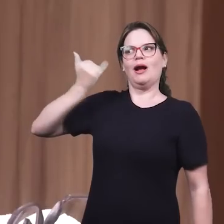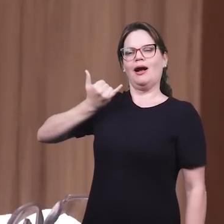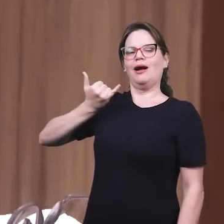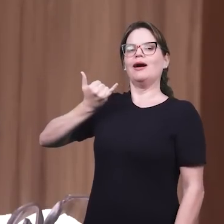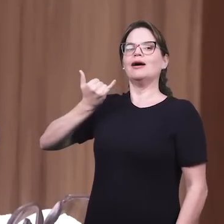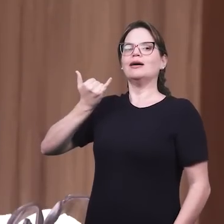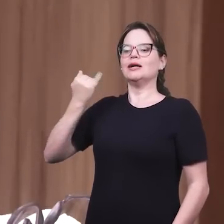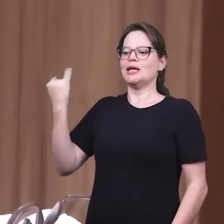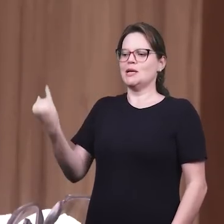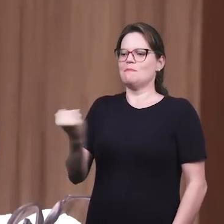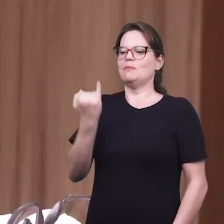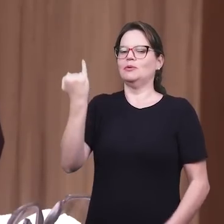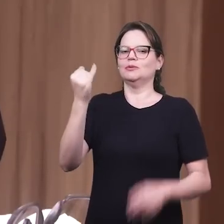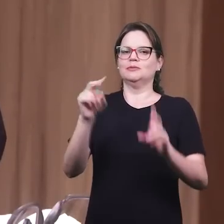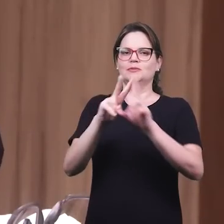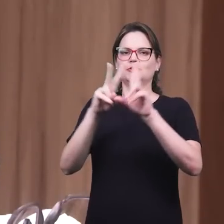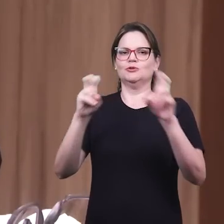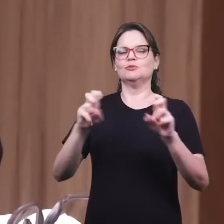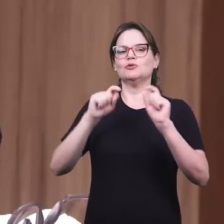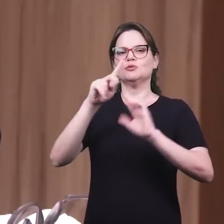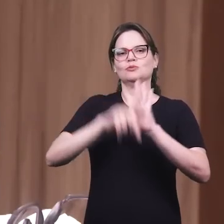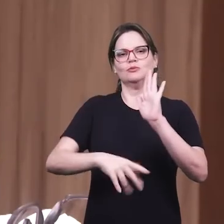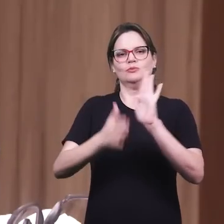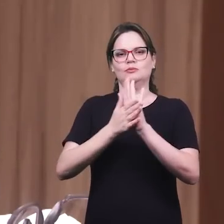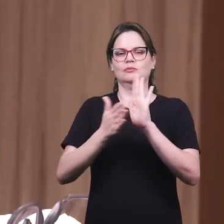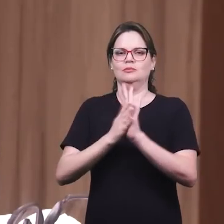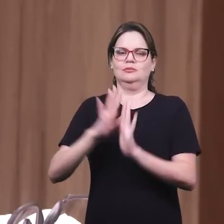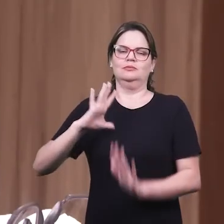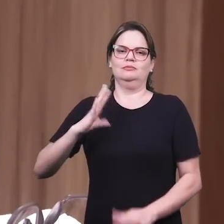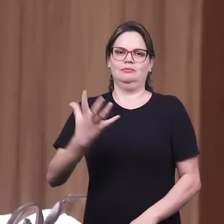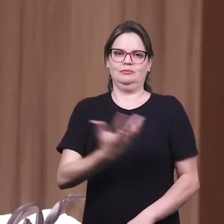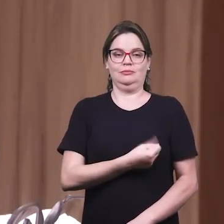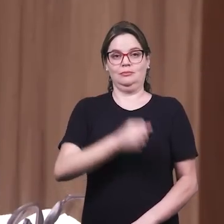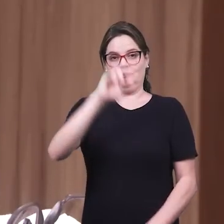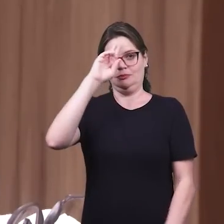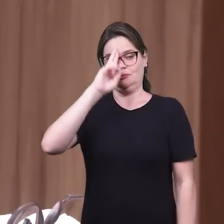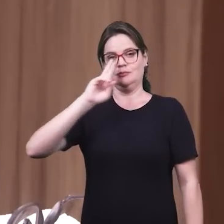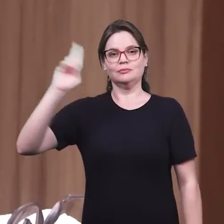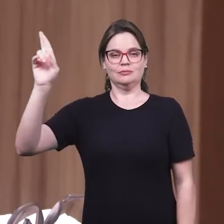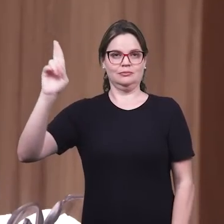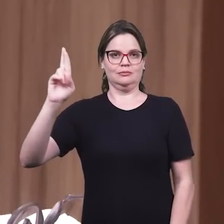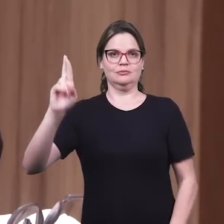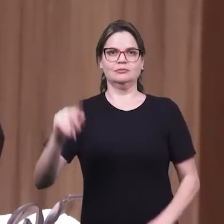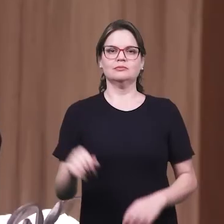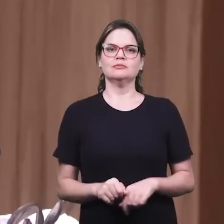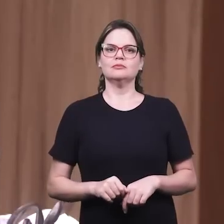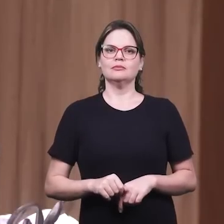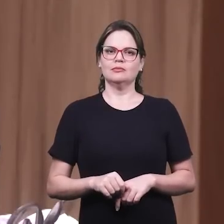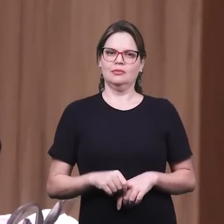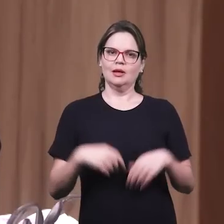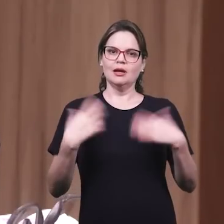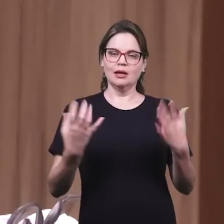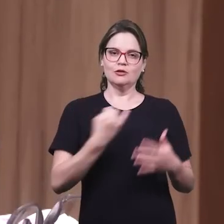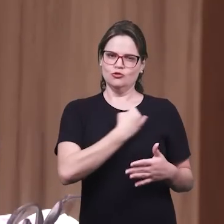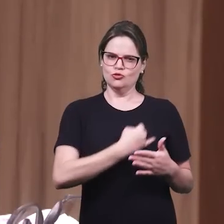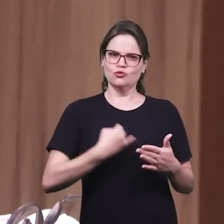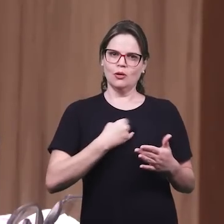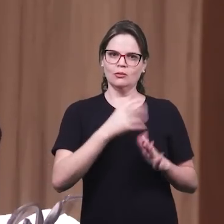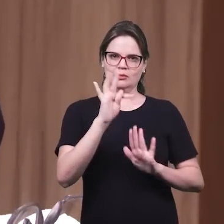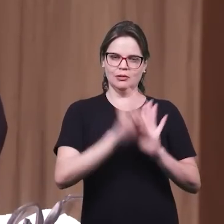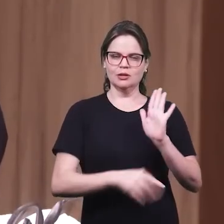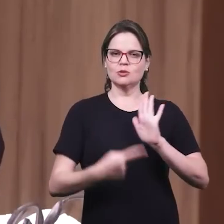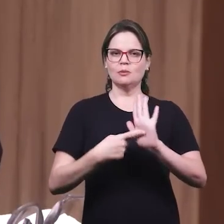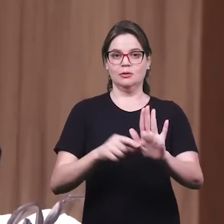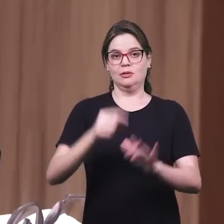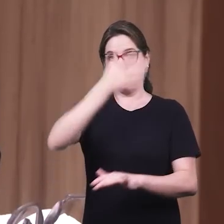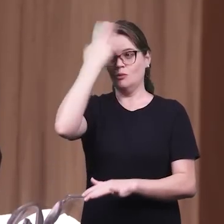importantes sobre a obra de salvação, o projeto de salvação do Senhor. E diz assim, e ele vos ensinará. Então, o